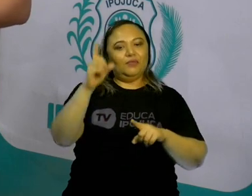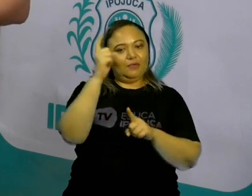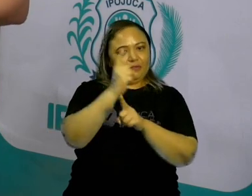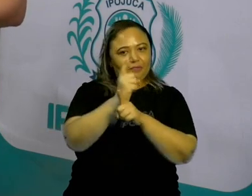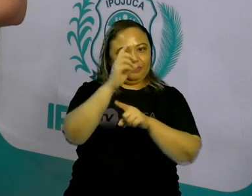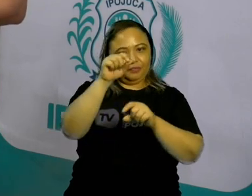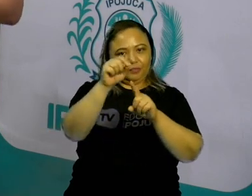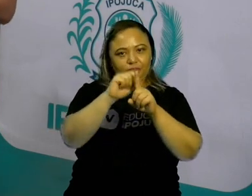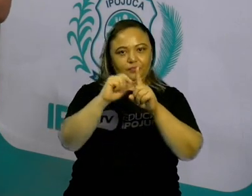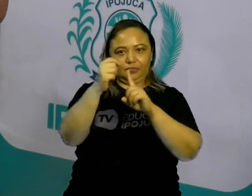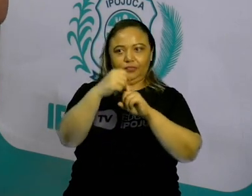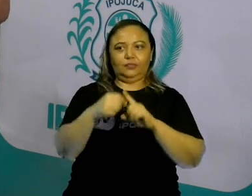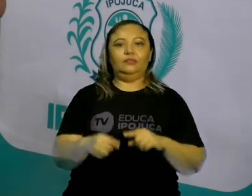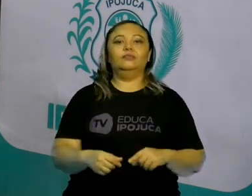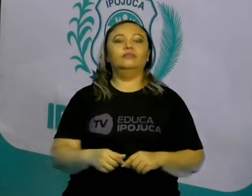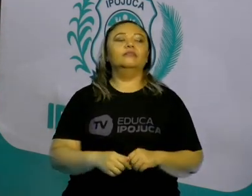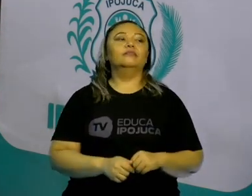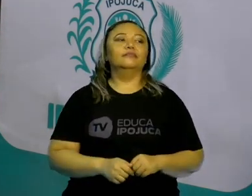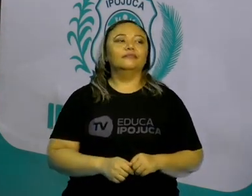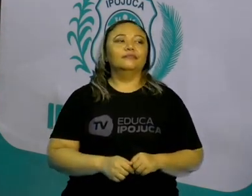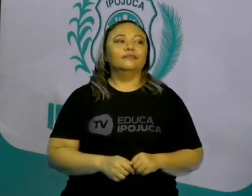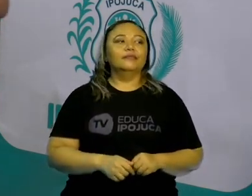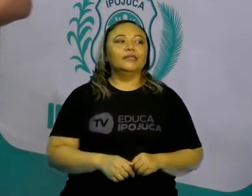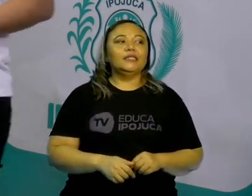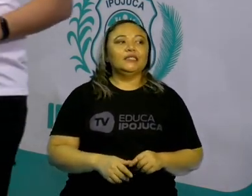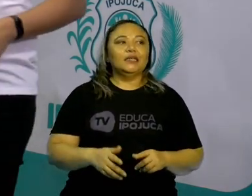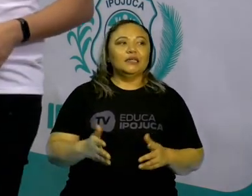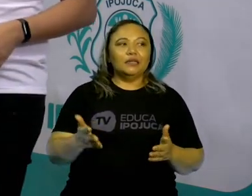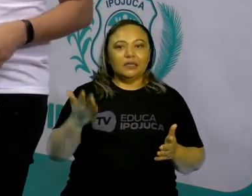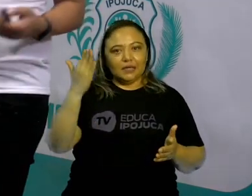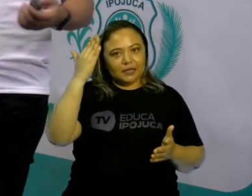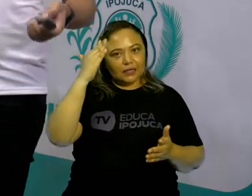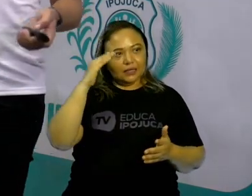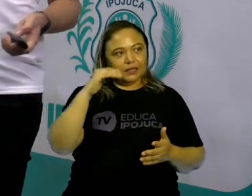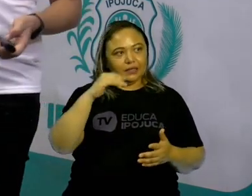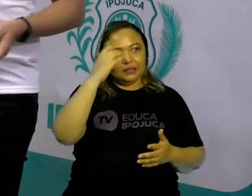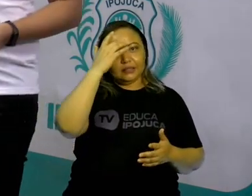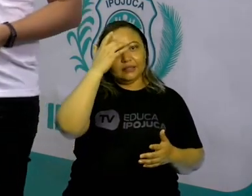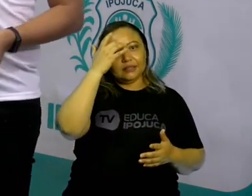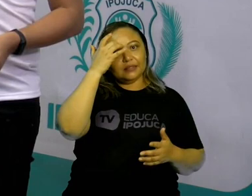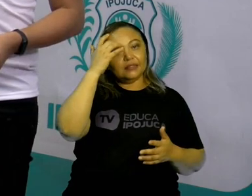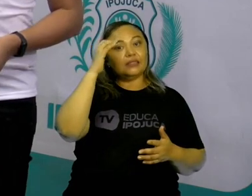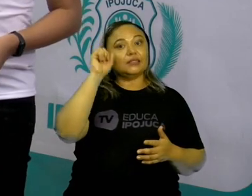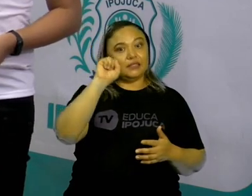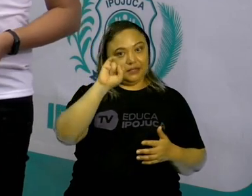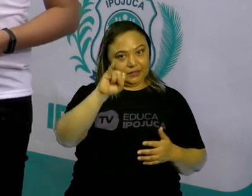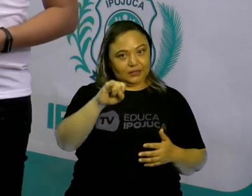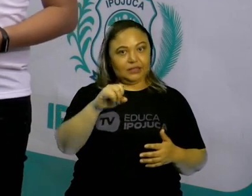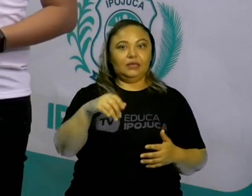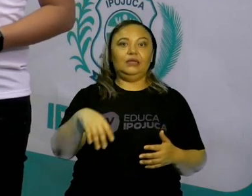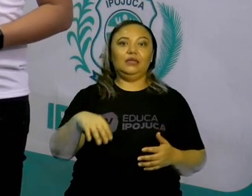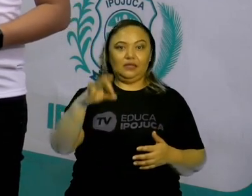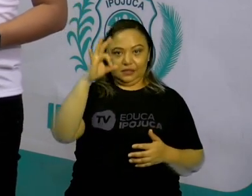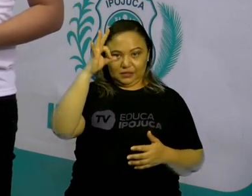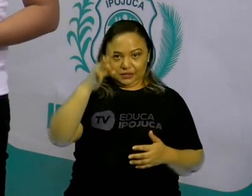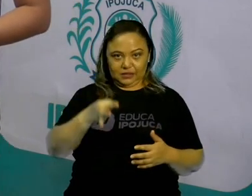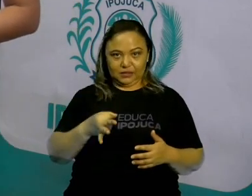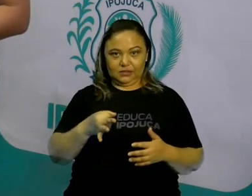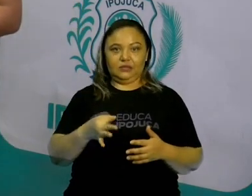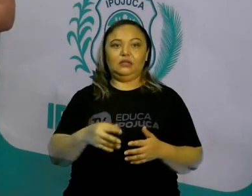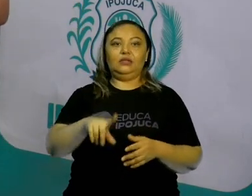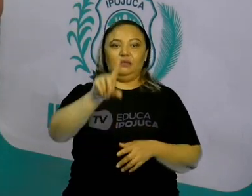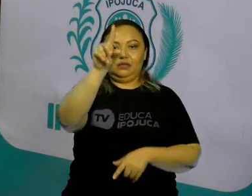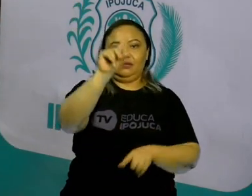Tá certo? Essa é uma forma de chamar. Ela acertou, está habilitada, vai escolher um número agora, tá